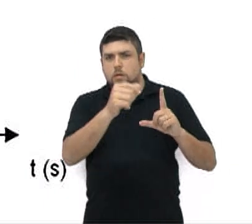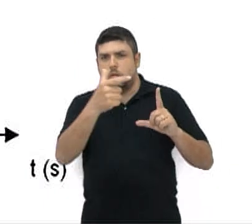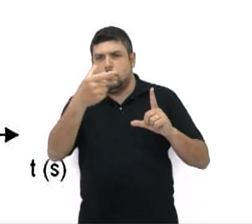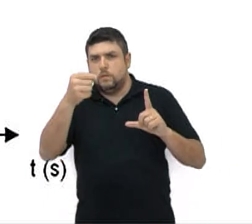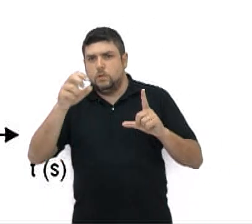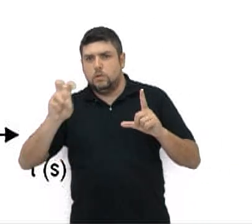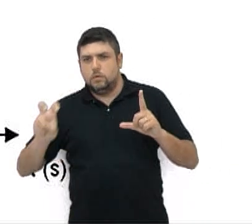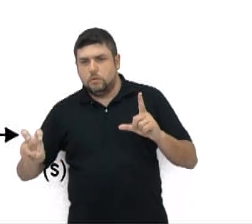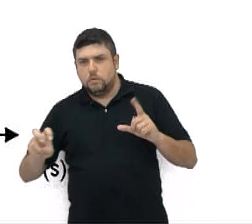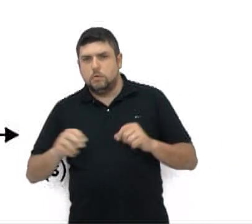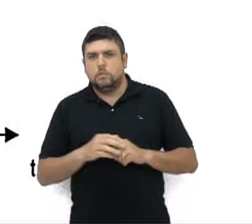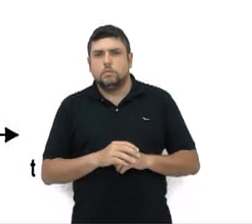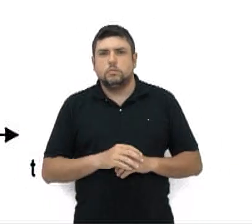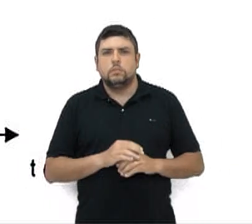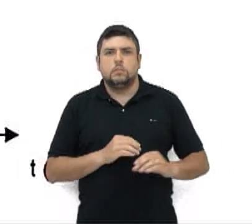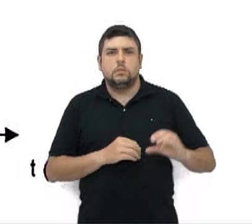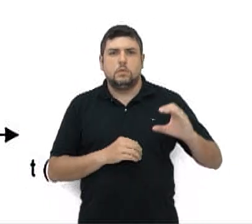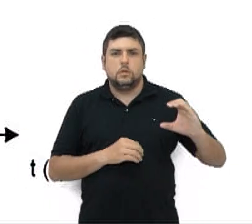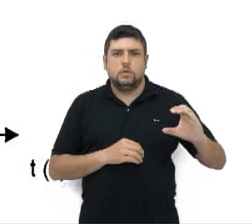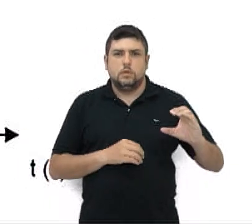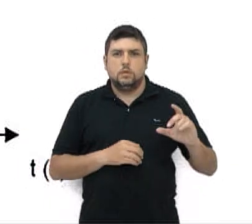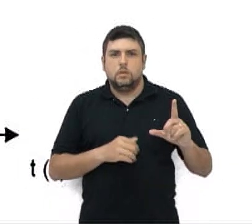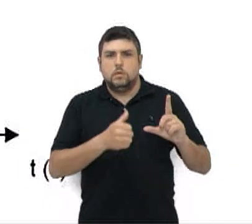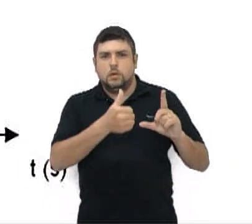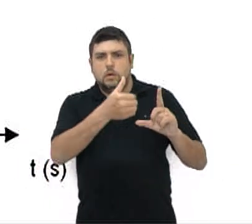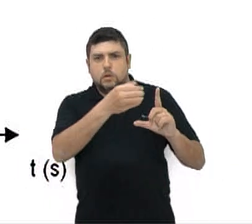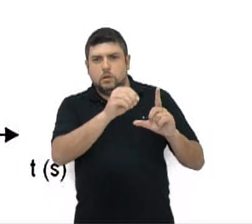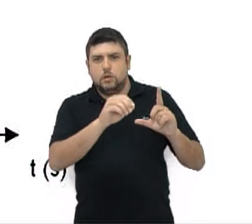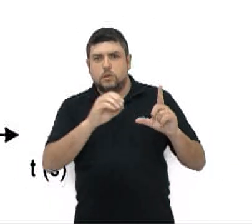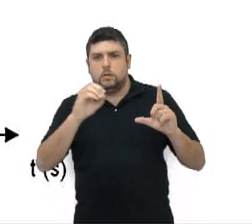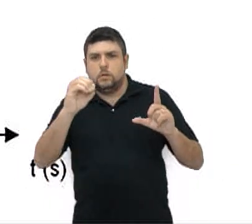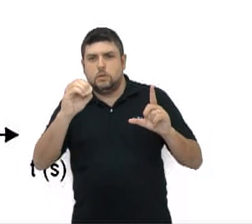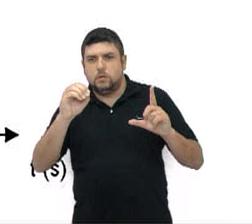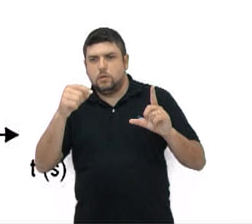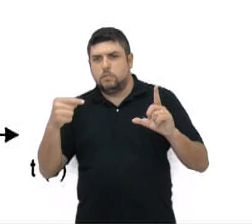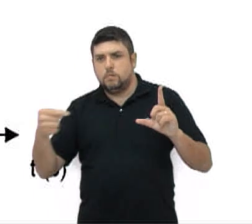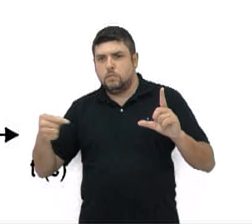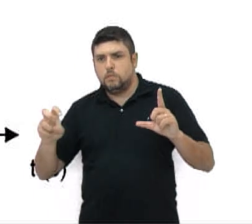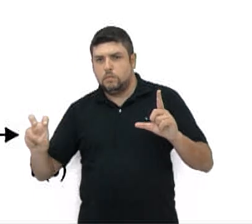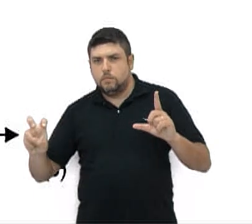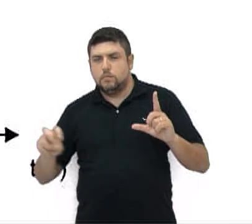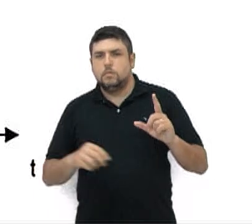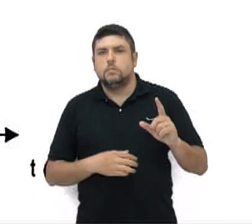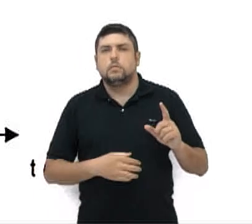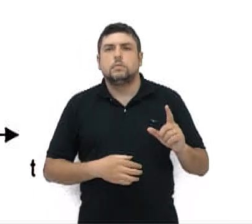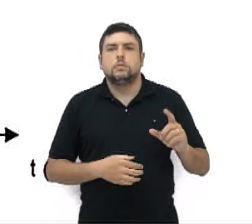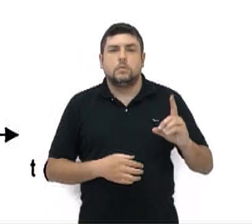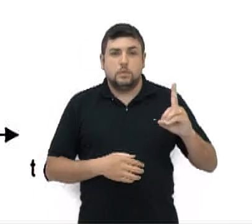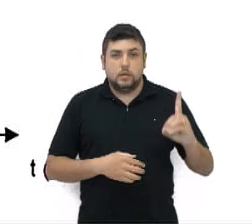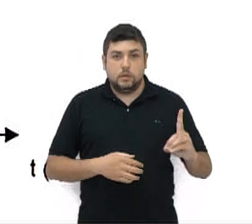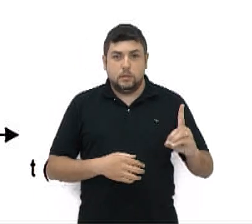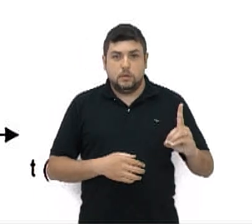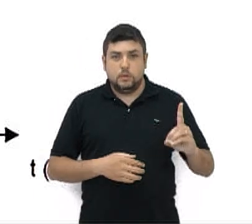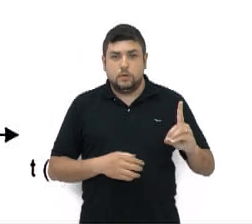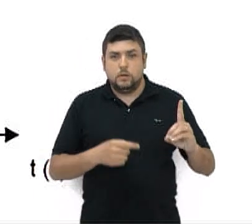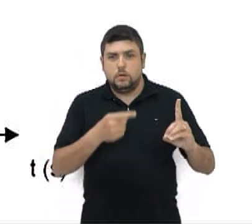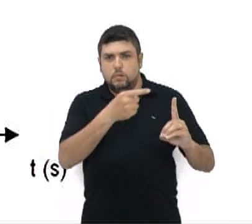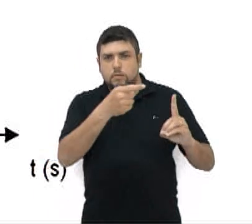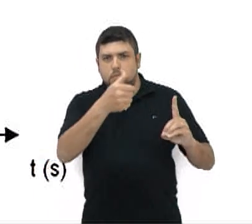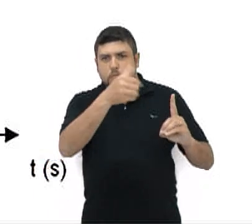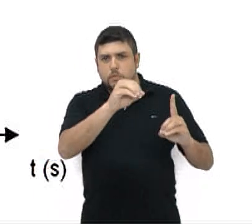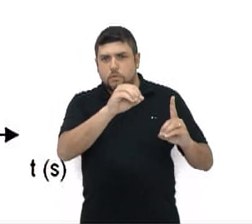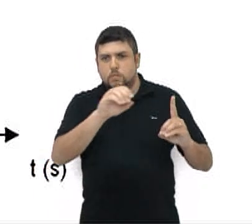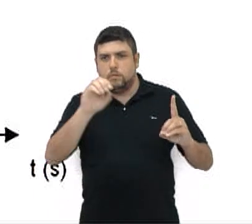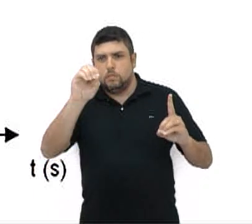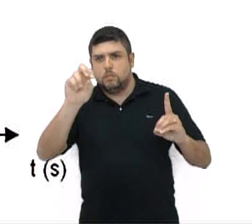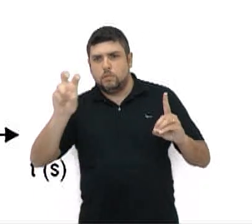alternativa C, 10, 0 e menos 5, alternativa D, menos 10, 0 e